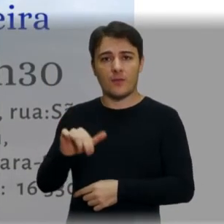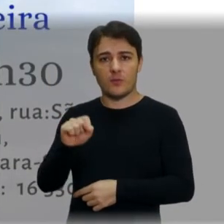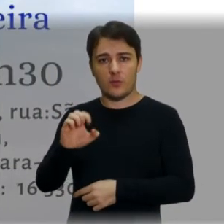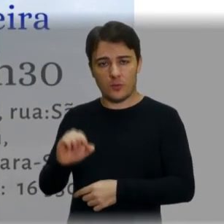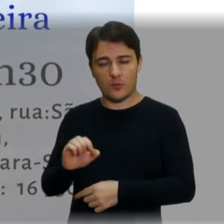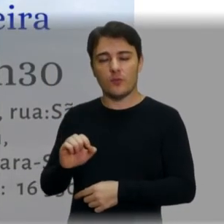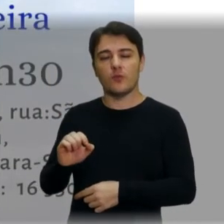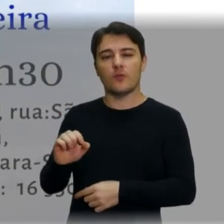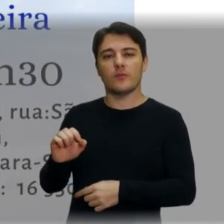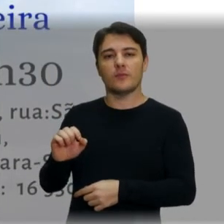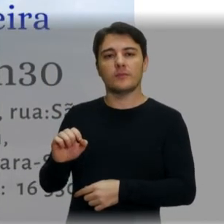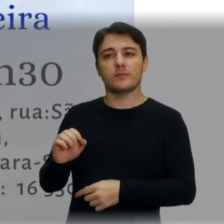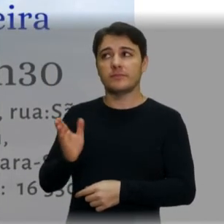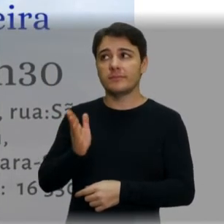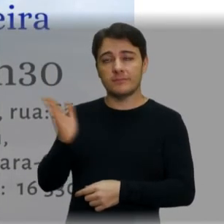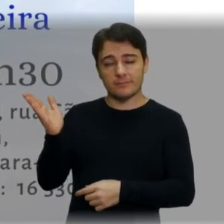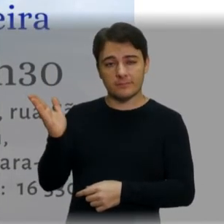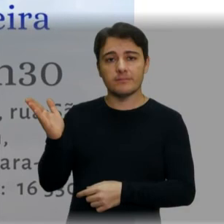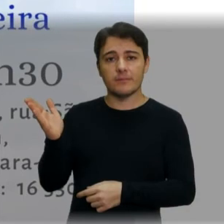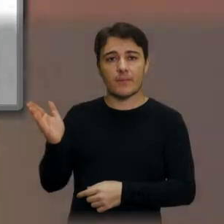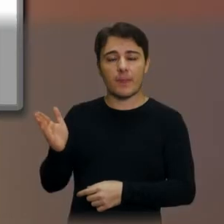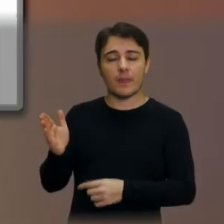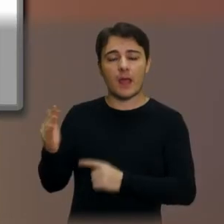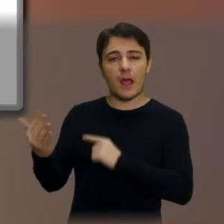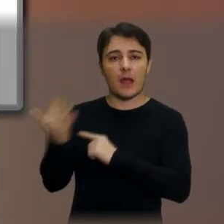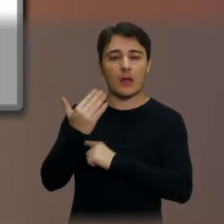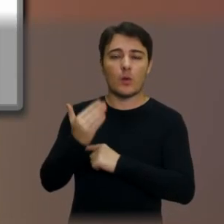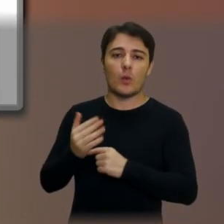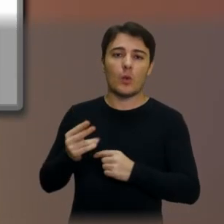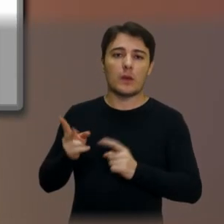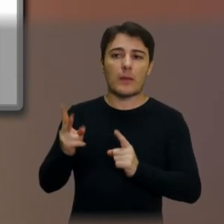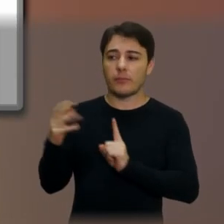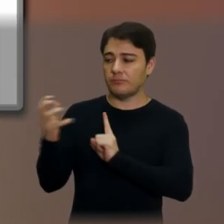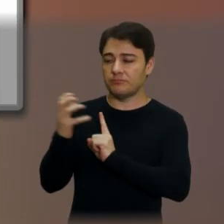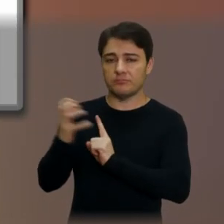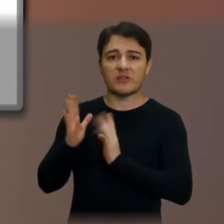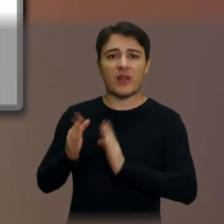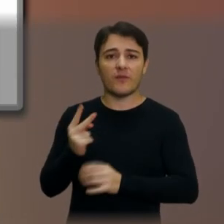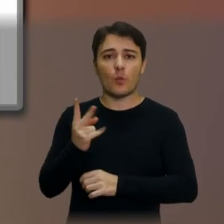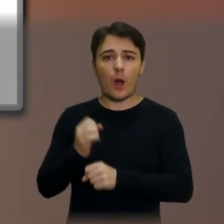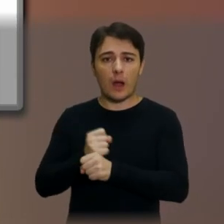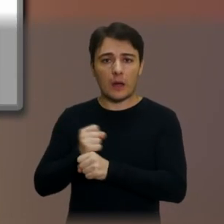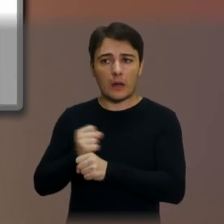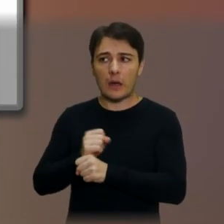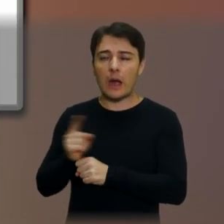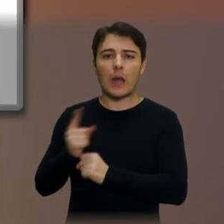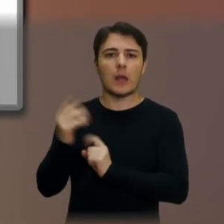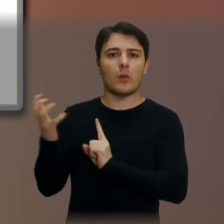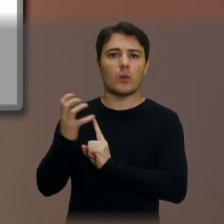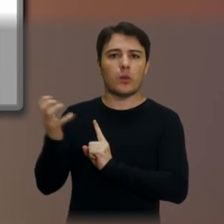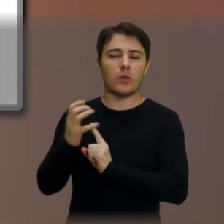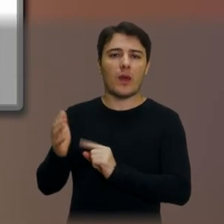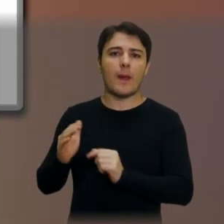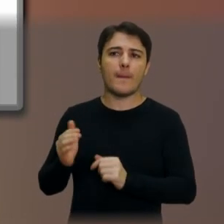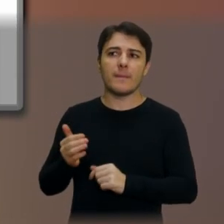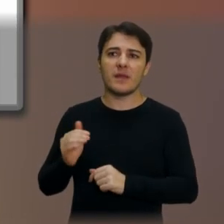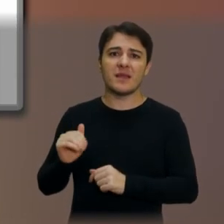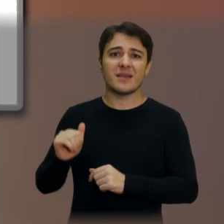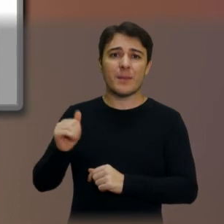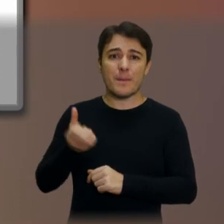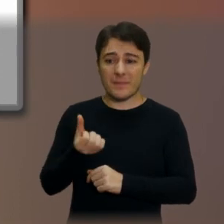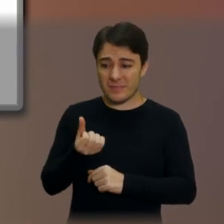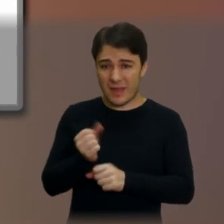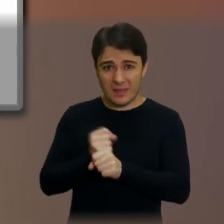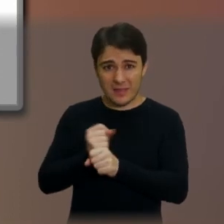de tudo que nós fizemos não é de tudo que nós é percorremos nesses 24 anos é dos quais mais de seis anos a gente